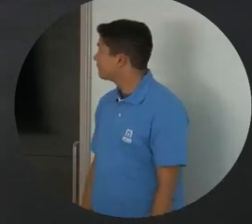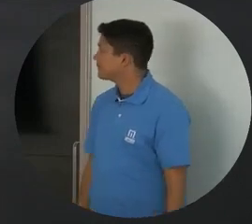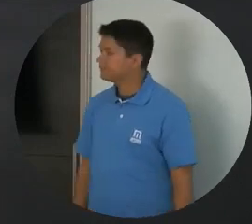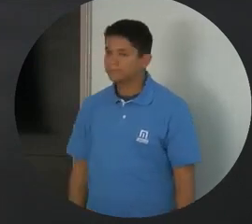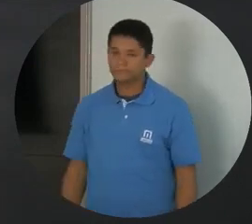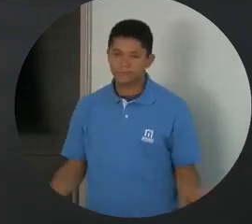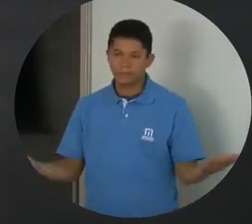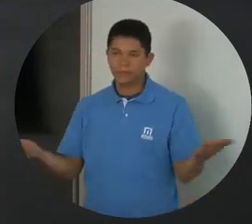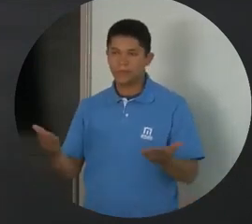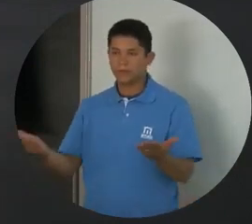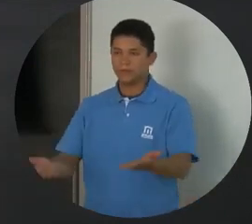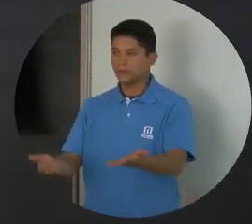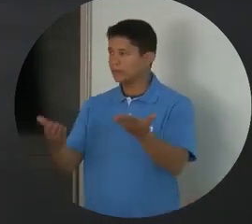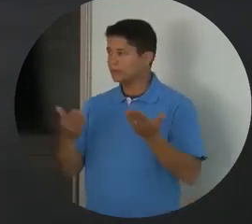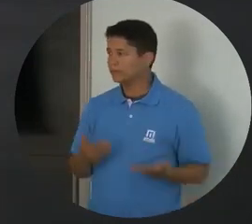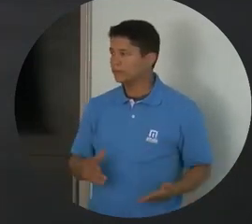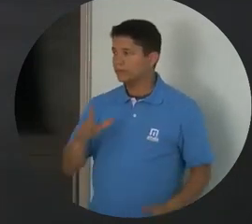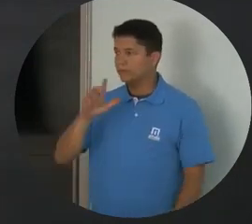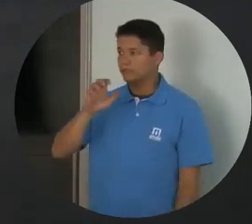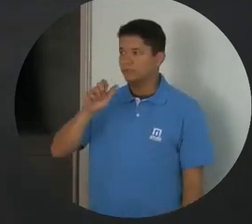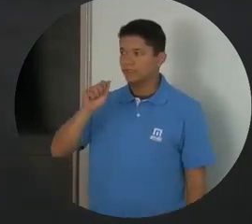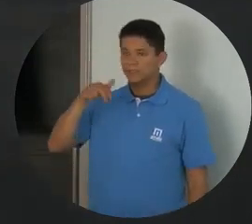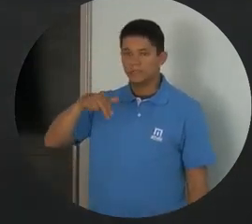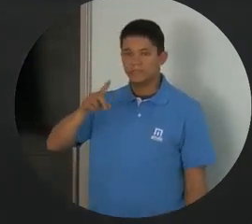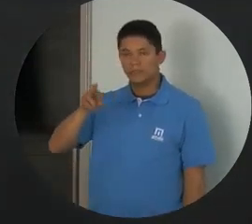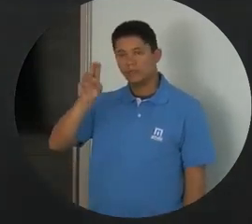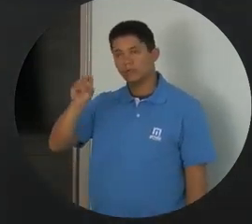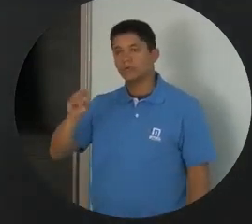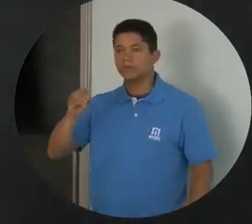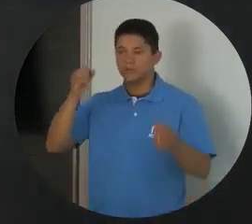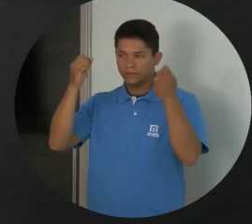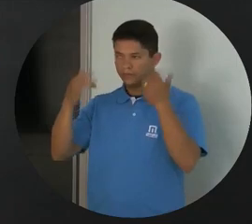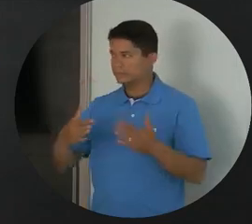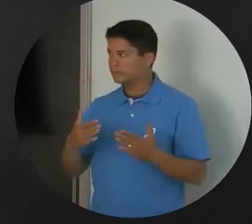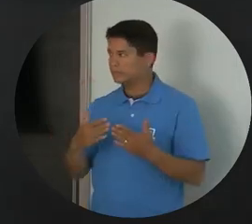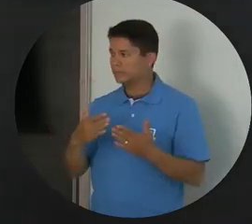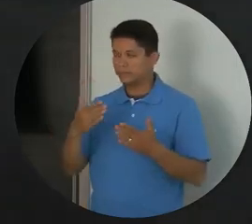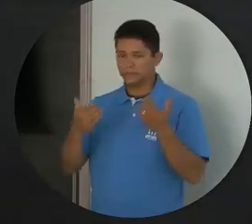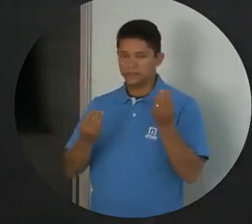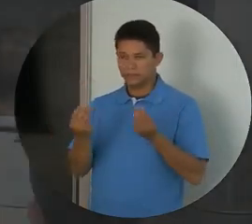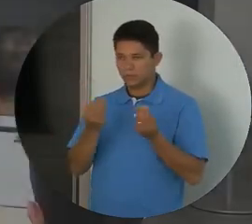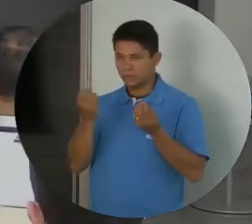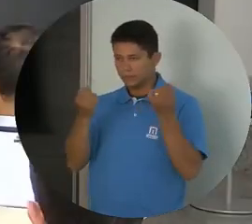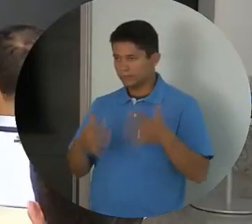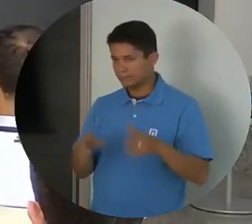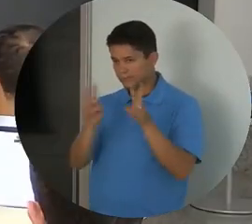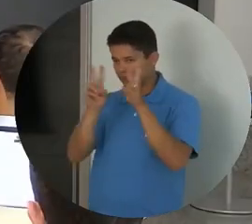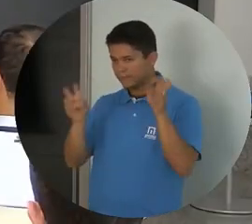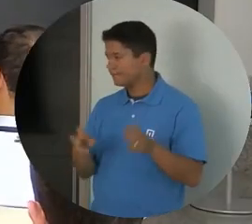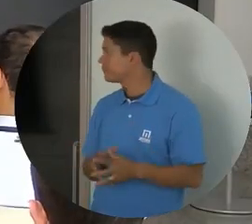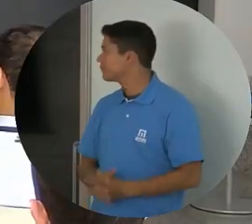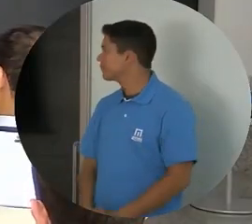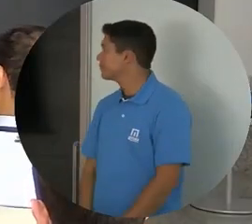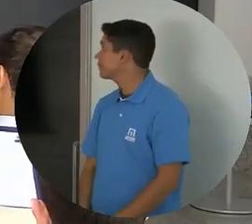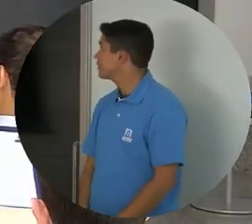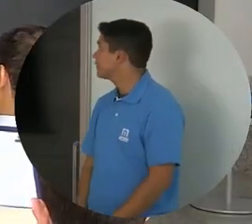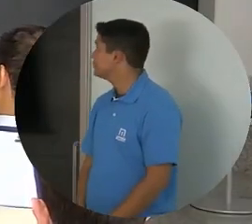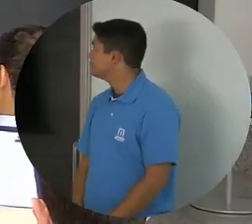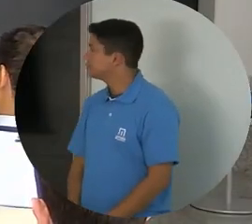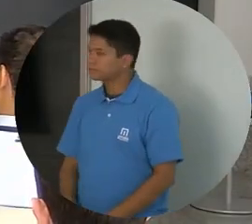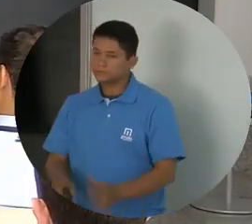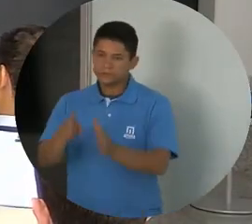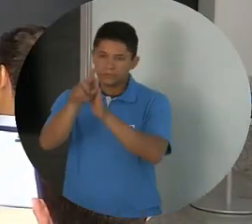Bom, vou passar para o Leandro, ele vai dar um overview aí de estabilidade de barragem para vocês, uma análise global.